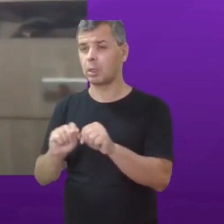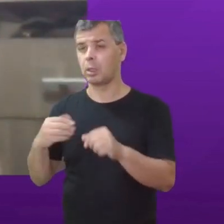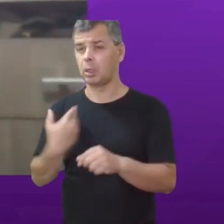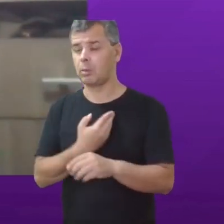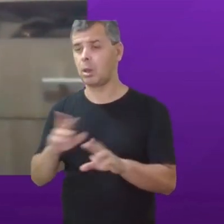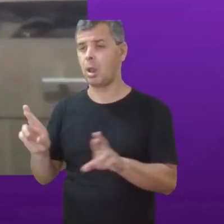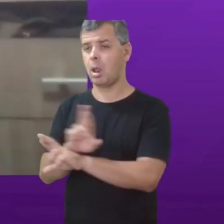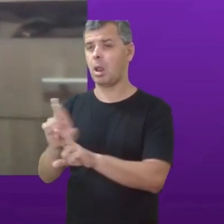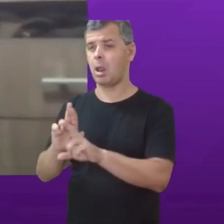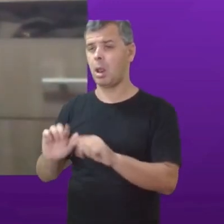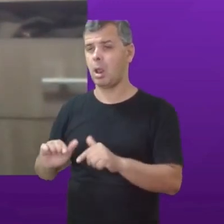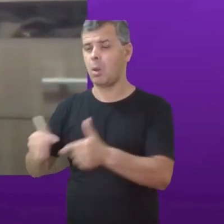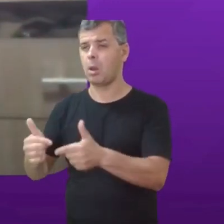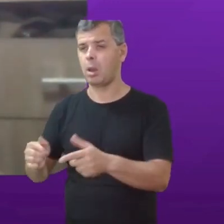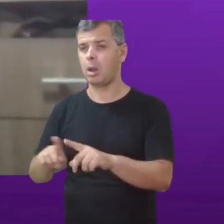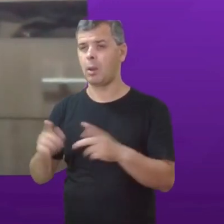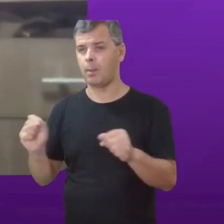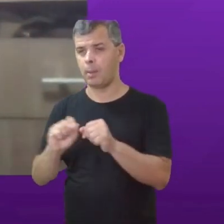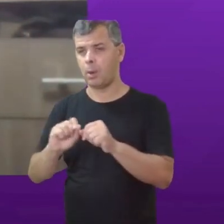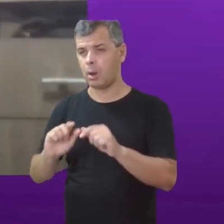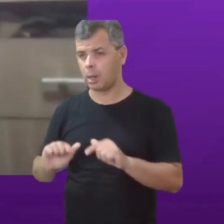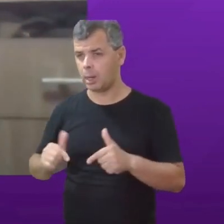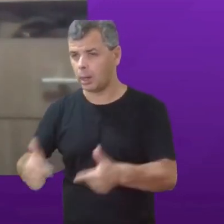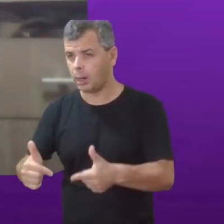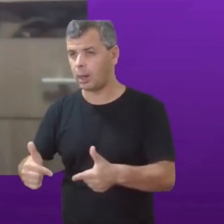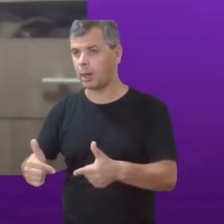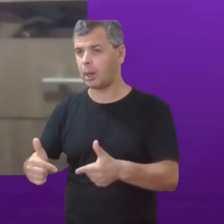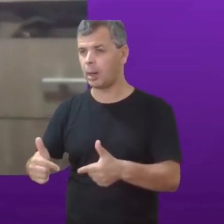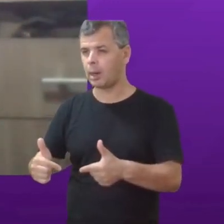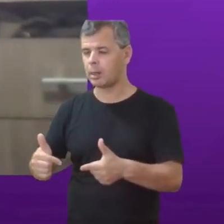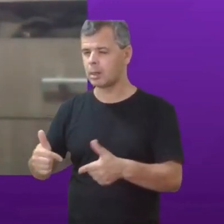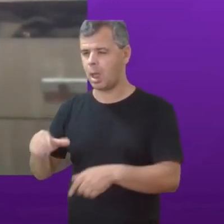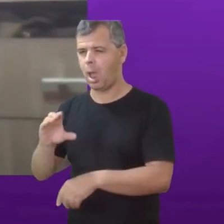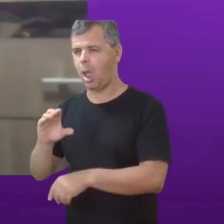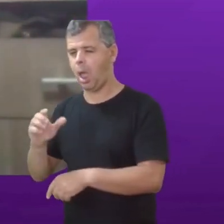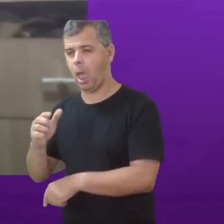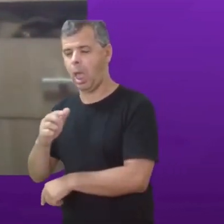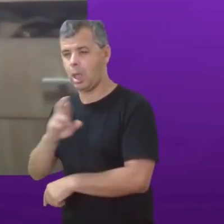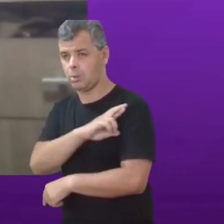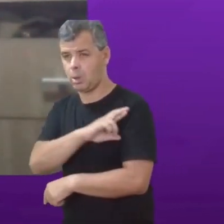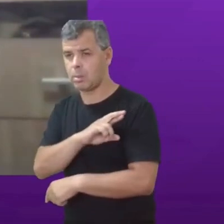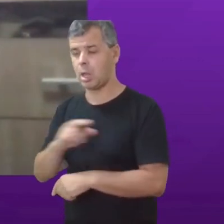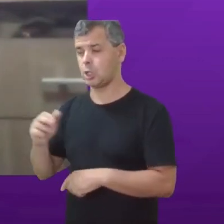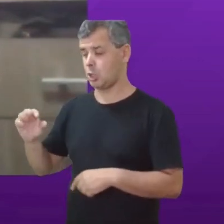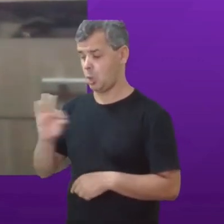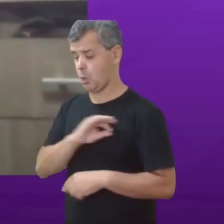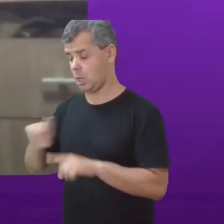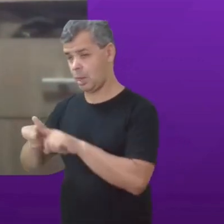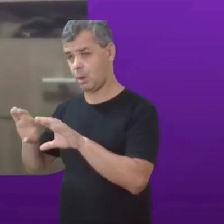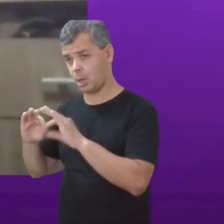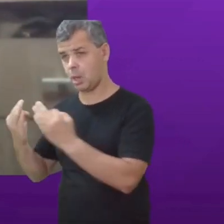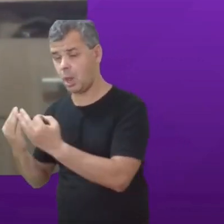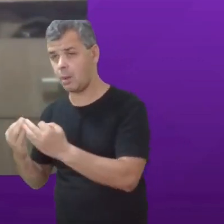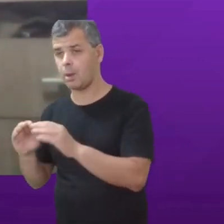essa interação enfrenta esse desafio, né, que é um desafio dessa corresponsabilidade, de fato, ainda temos alguns casos em que